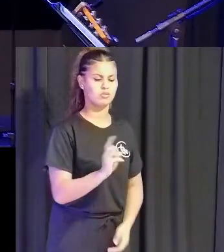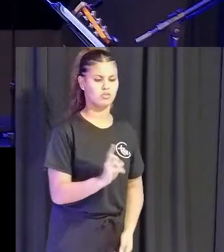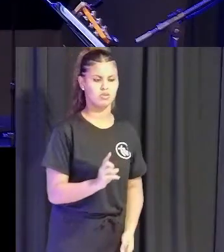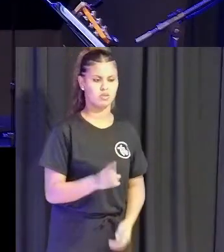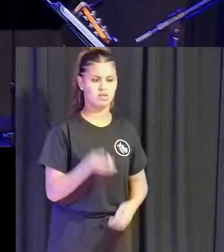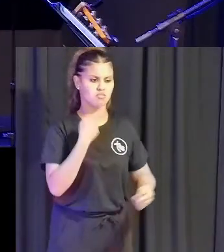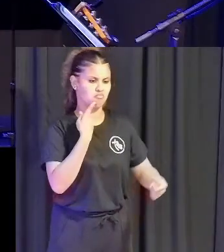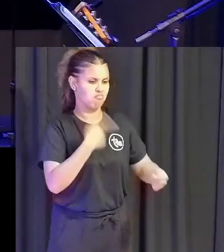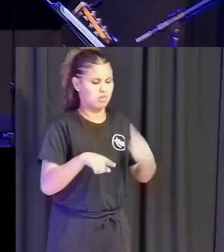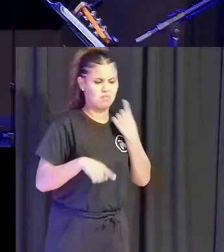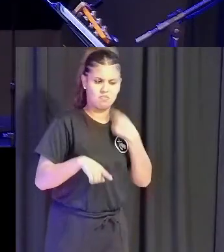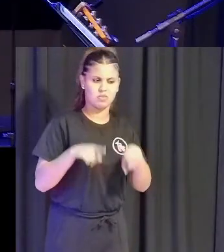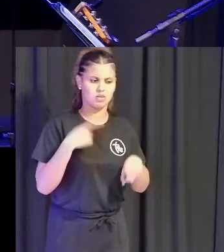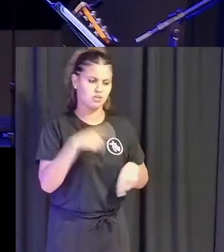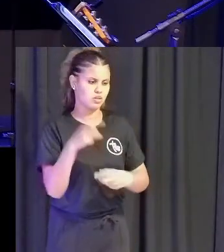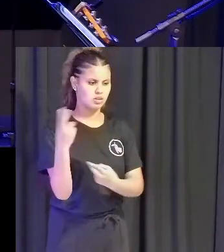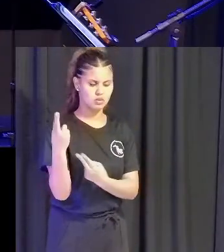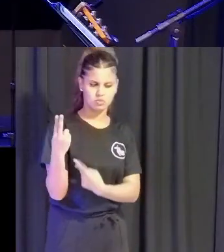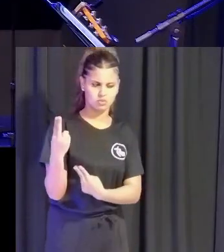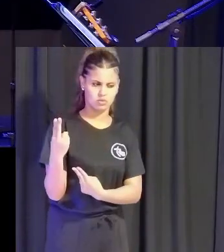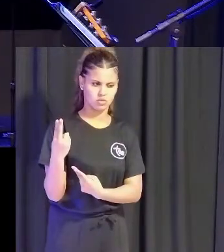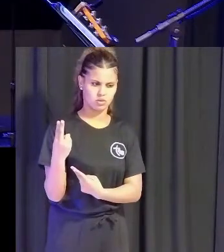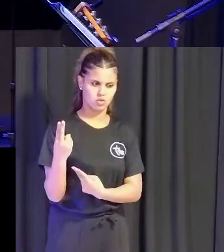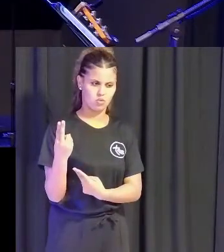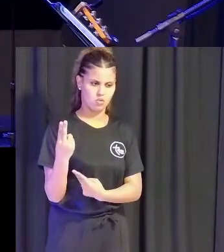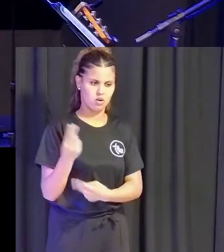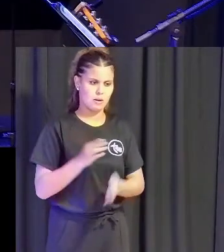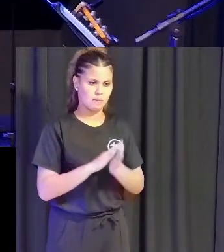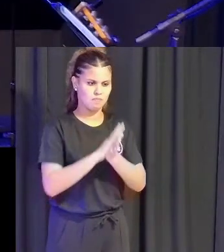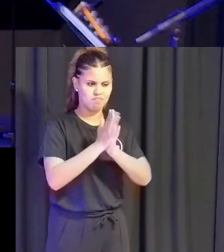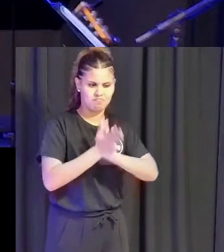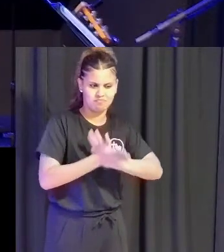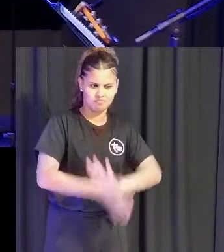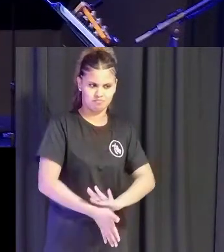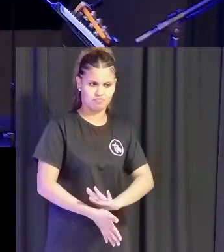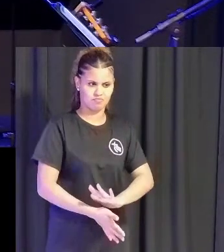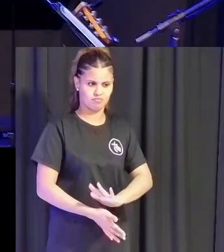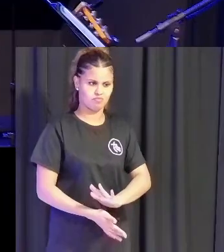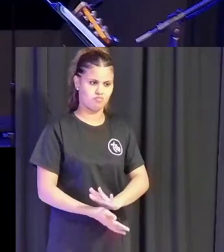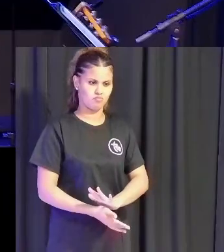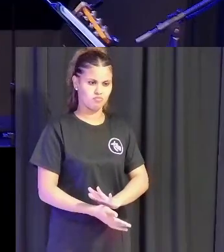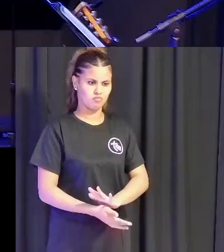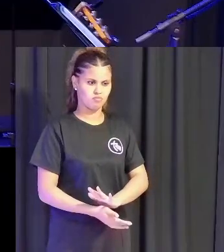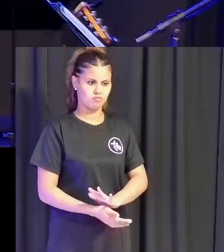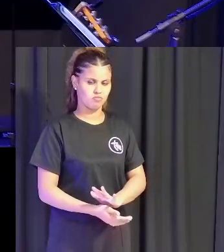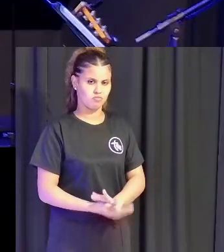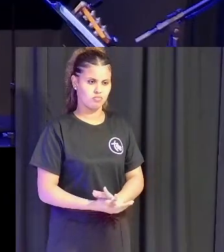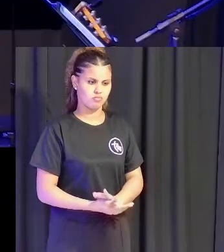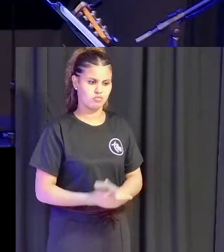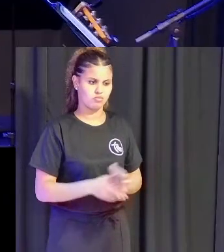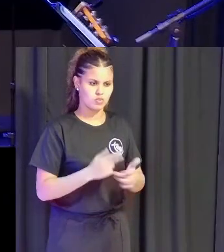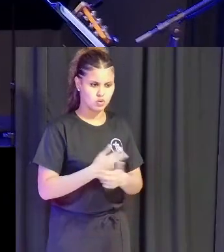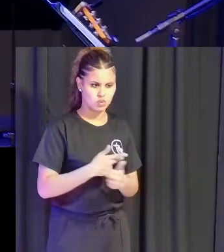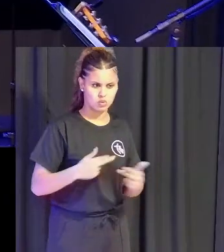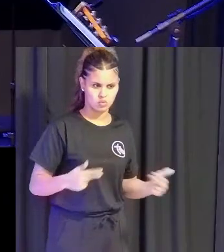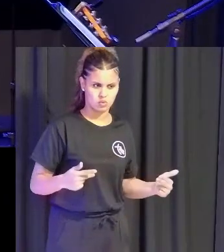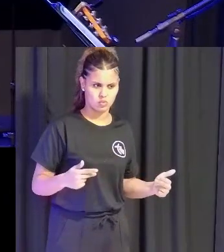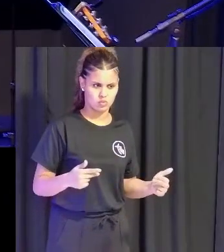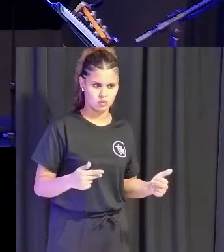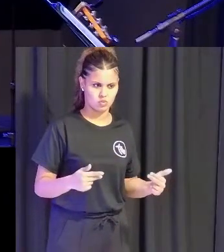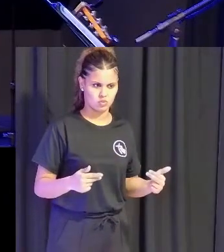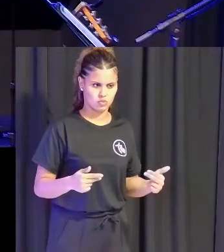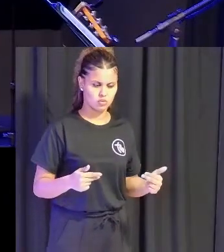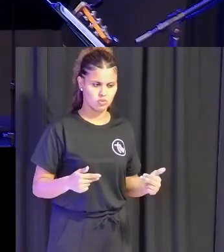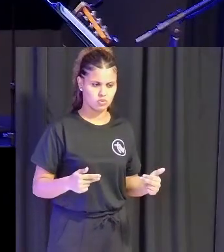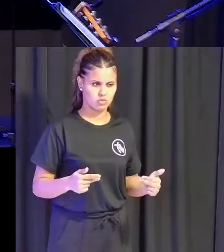murmuraram e pereceram pelo destruidor. Versículo 11. Ora, tudo isso lhes